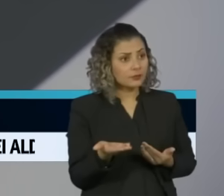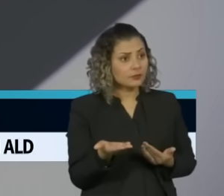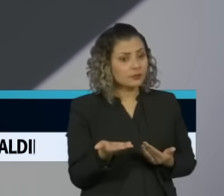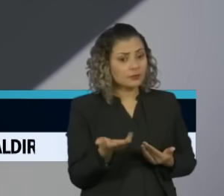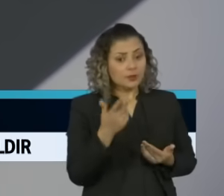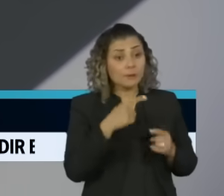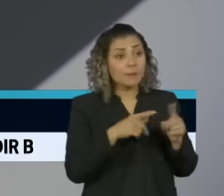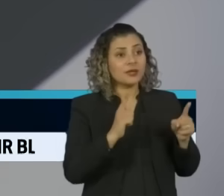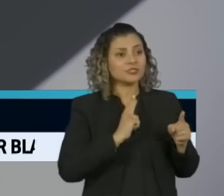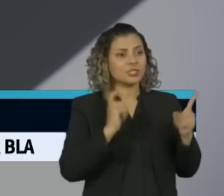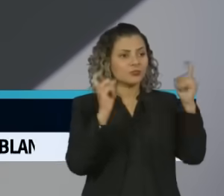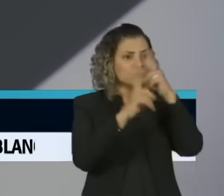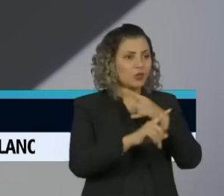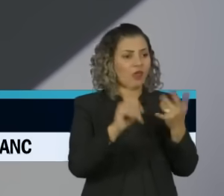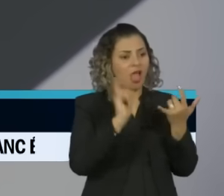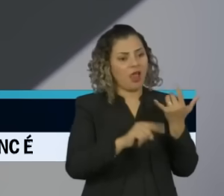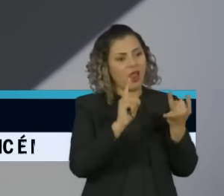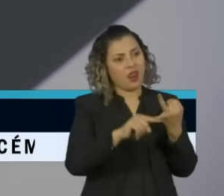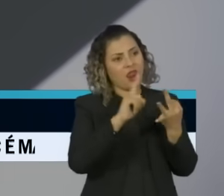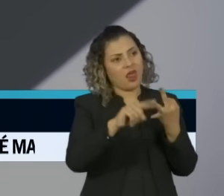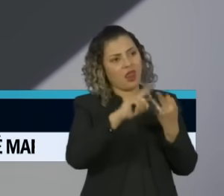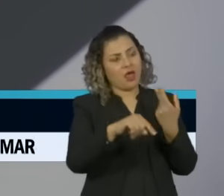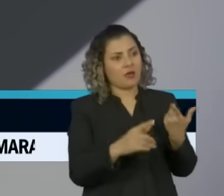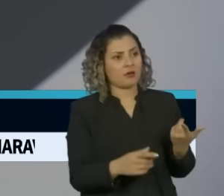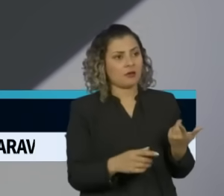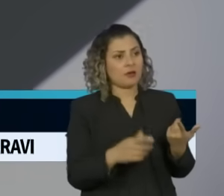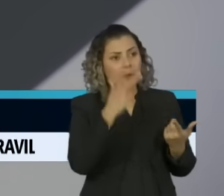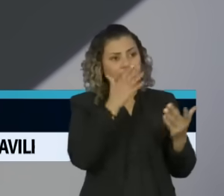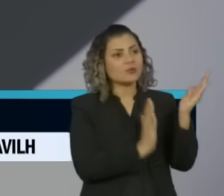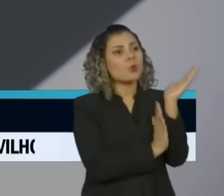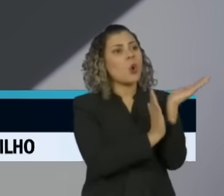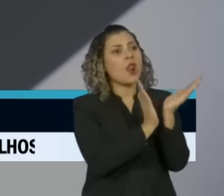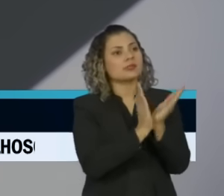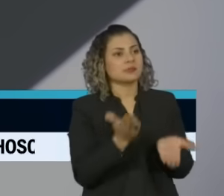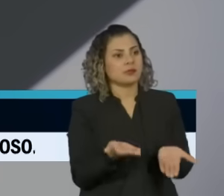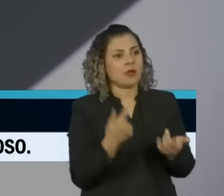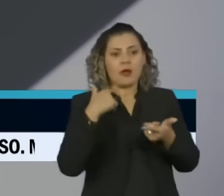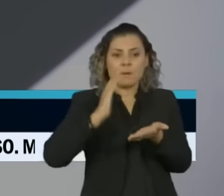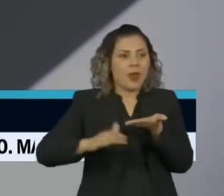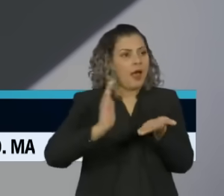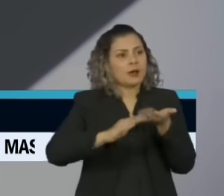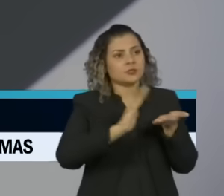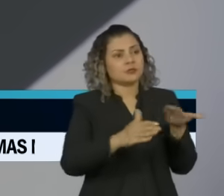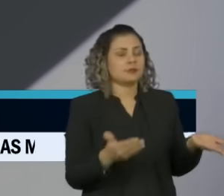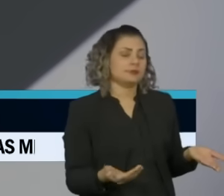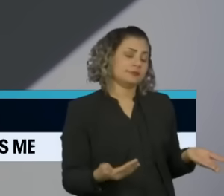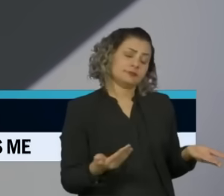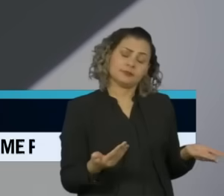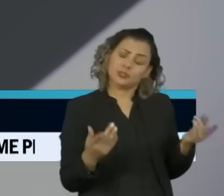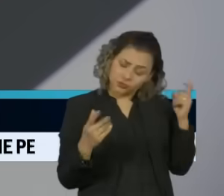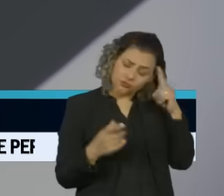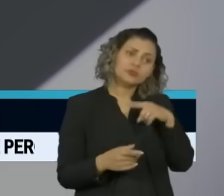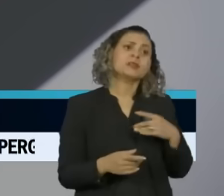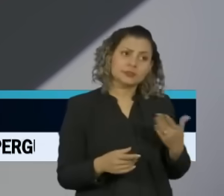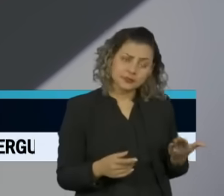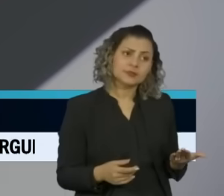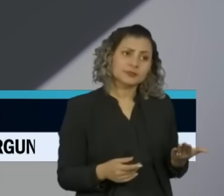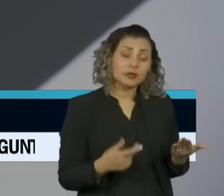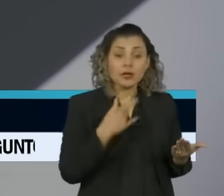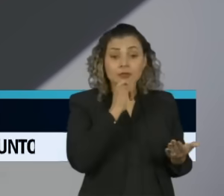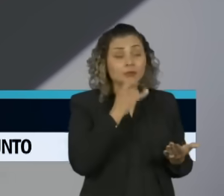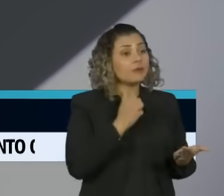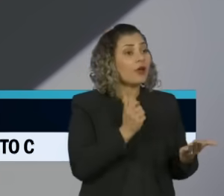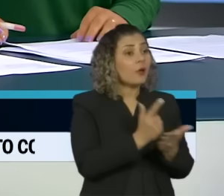tantas dificuldades para você gastar, você tem que ter tantas salvaguardas para gastar. Por exemplo, quando você vai comprar, você tem que comprar